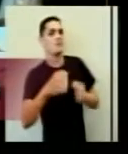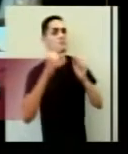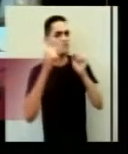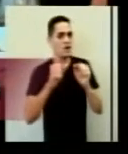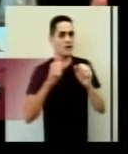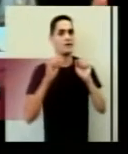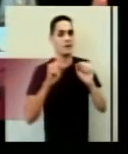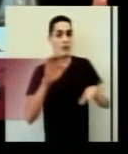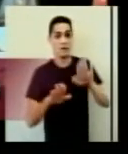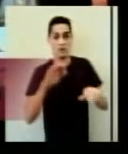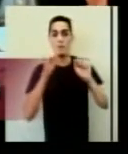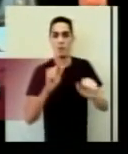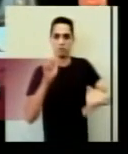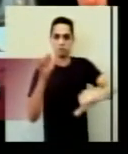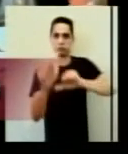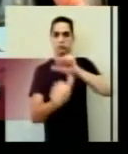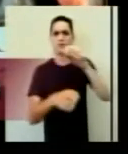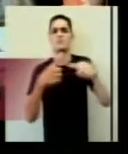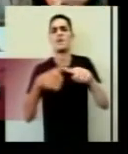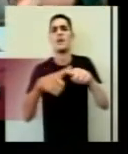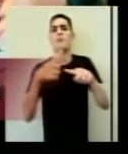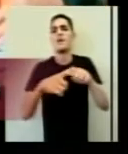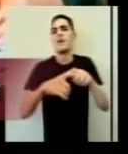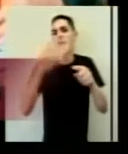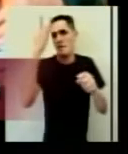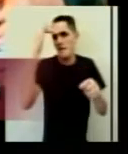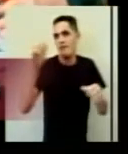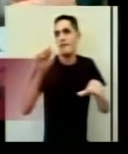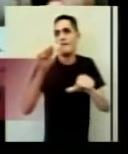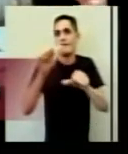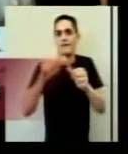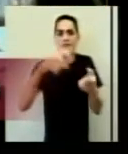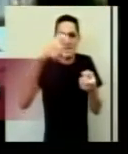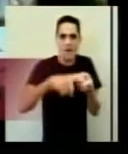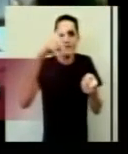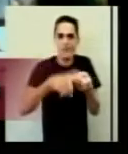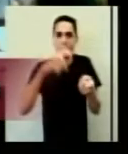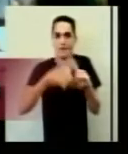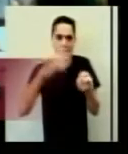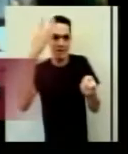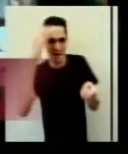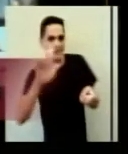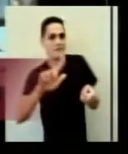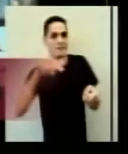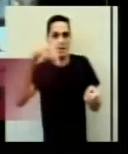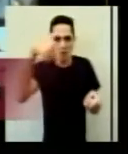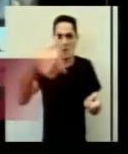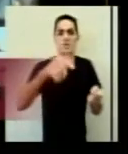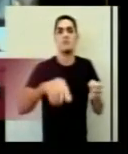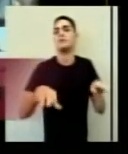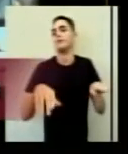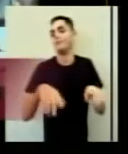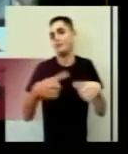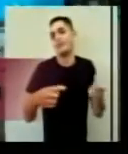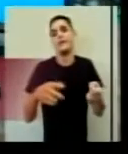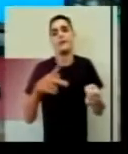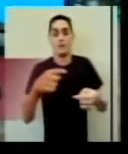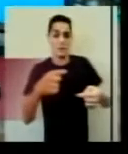5.211 da semana 32, principalmente, pode aumentar. Por quê? Porque vão notificar